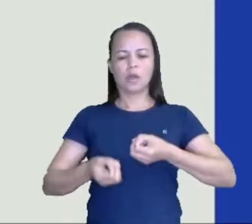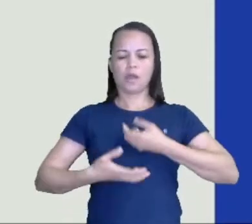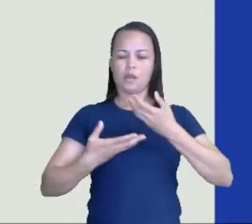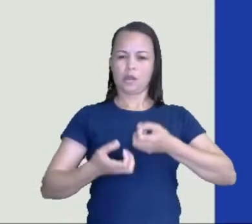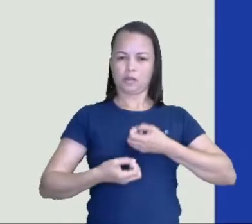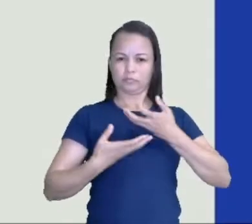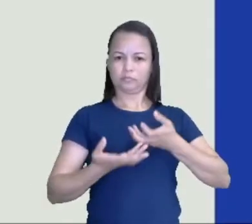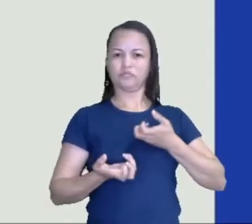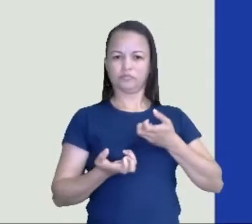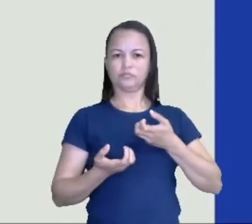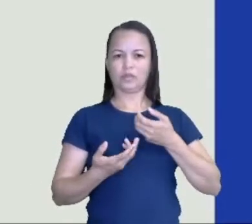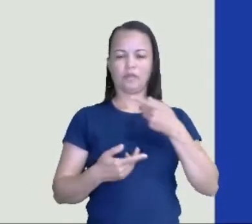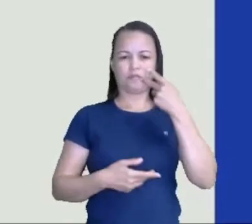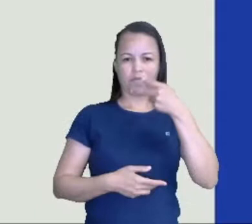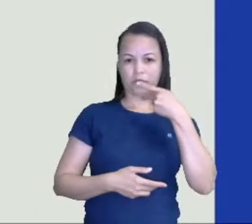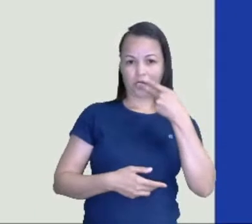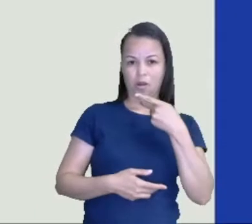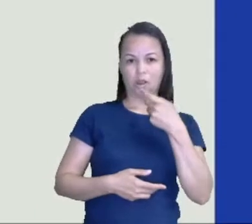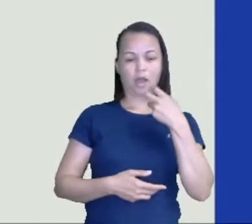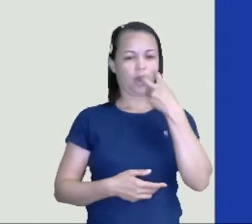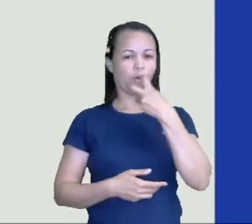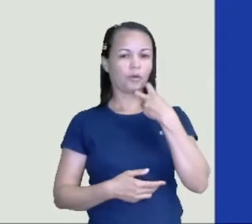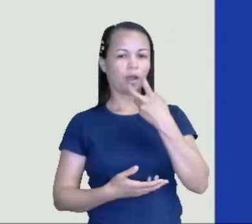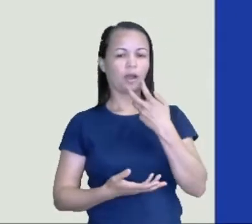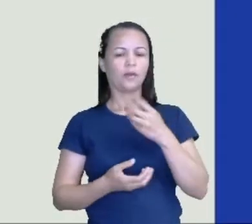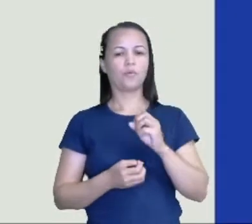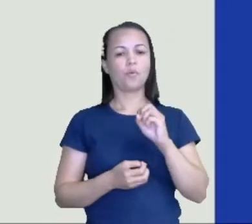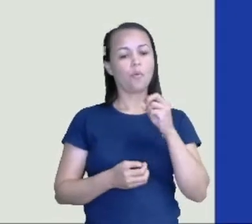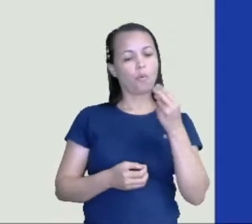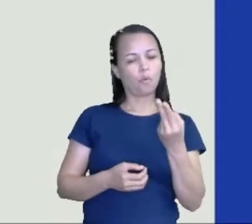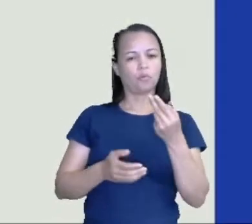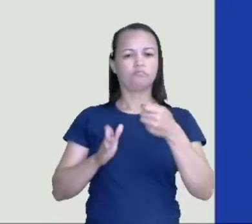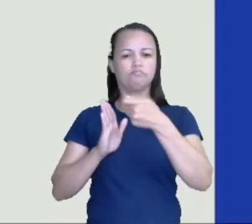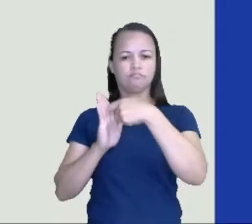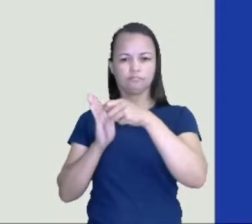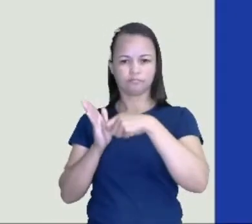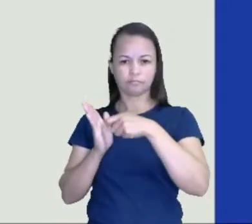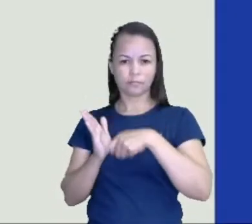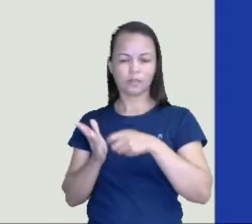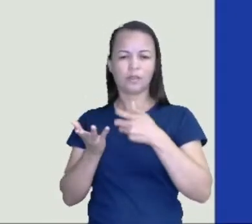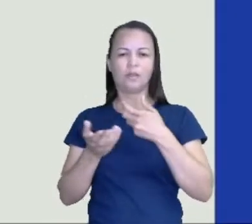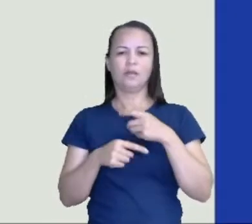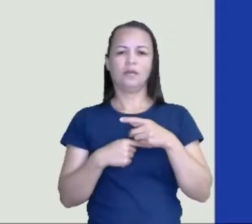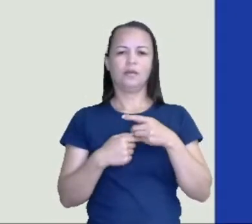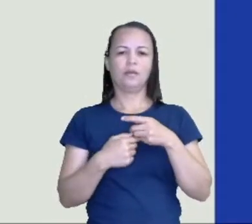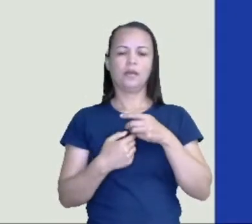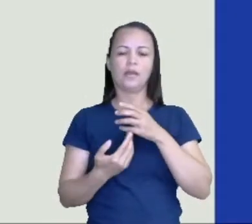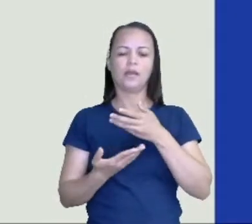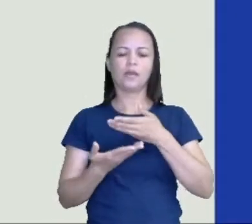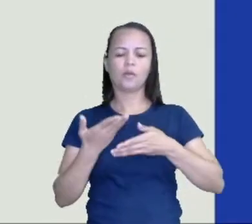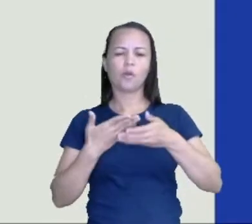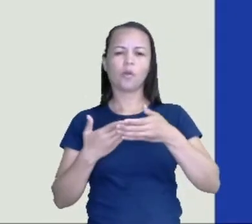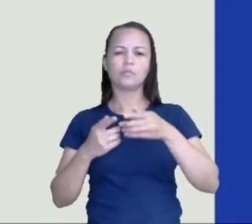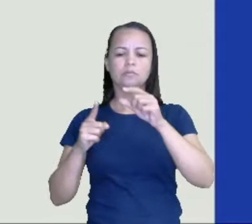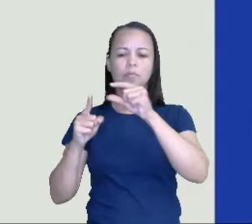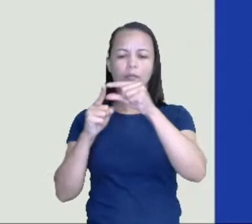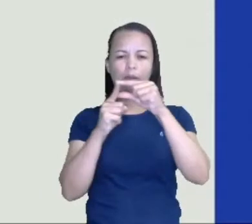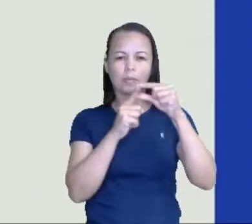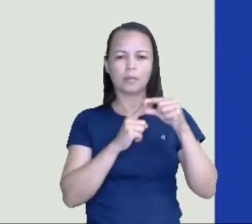maneira oral, fala, seja na forma escrita, recorremos às